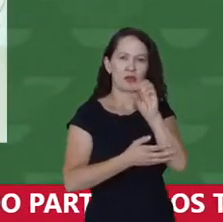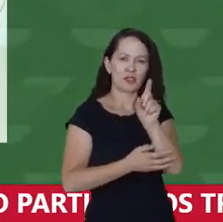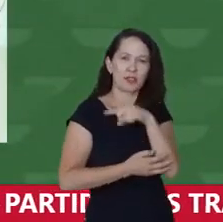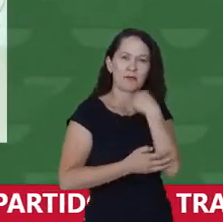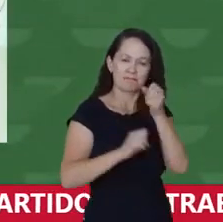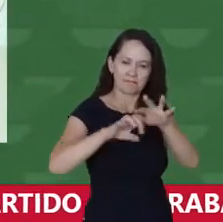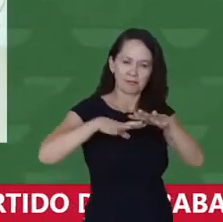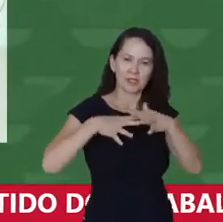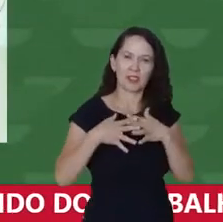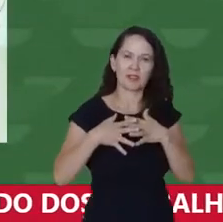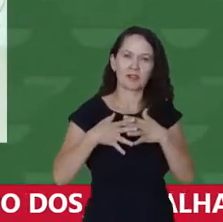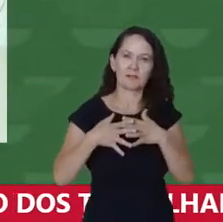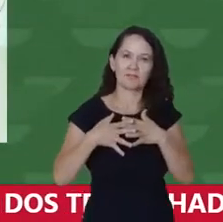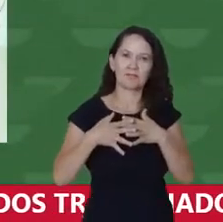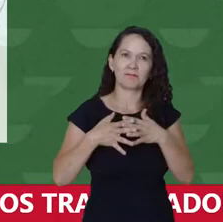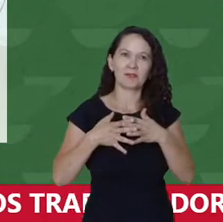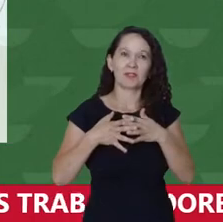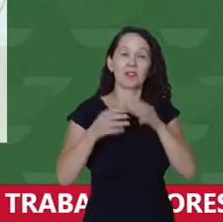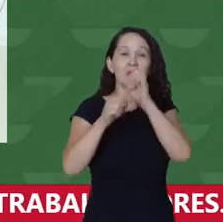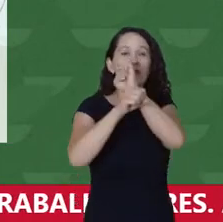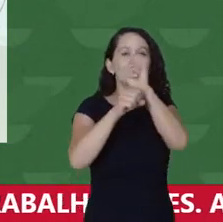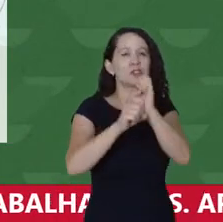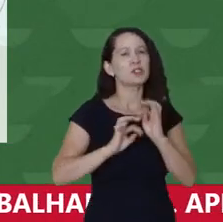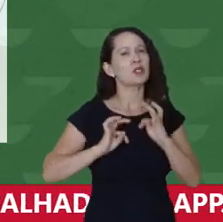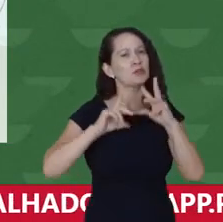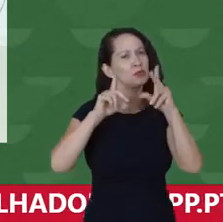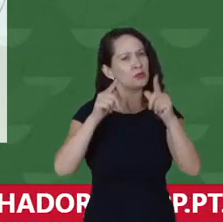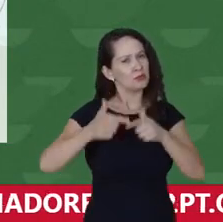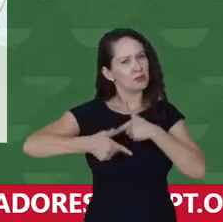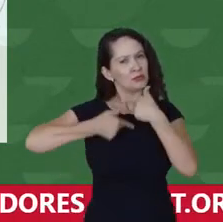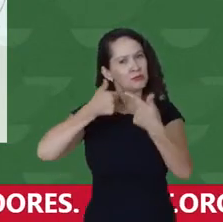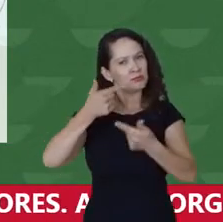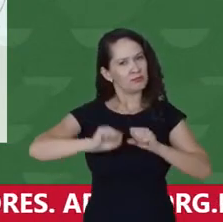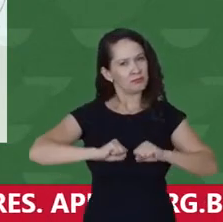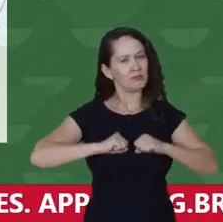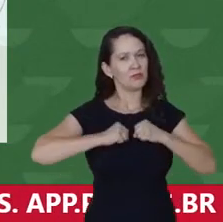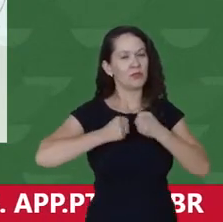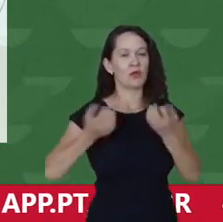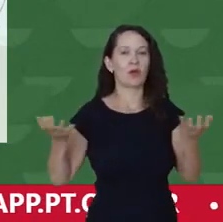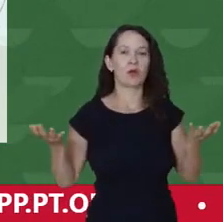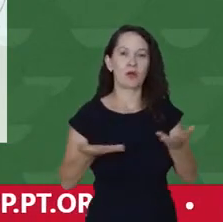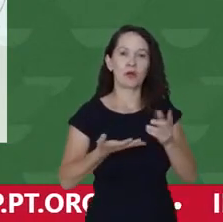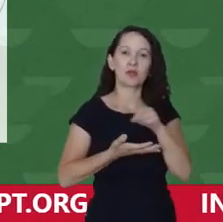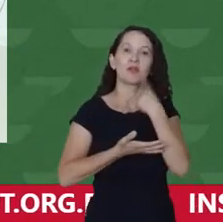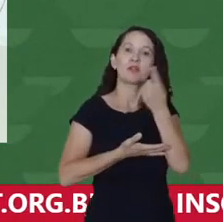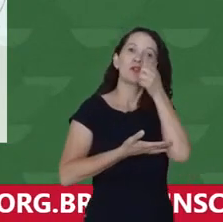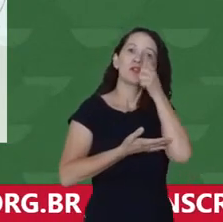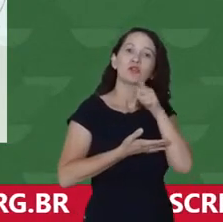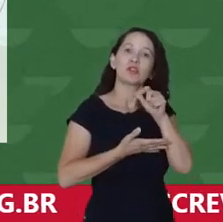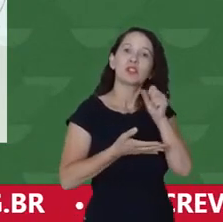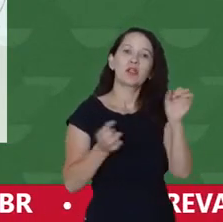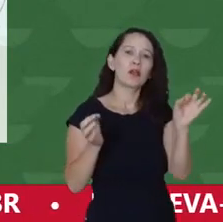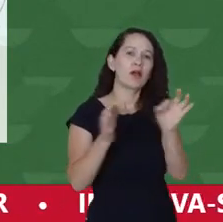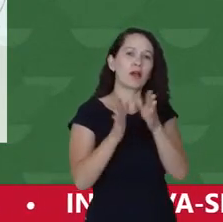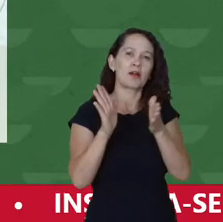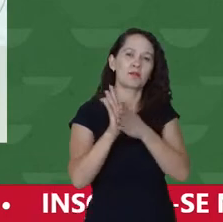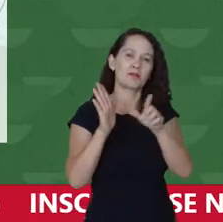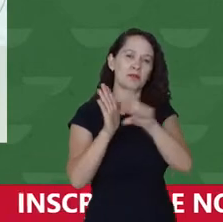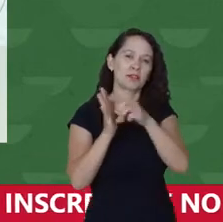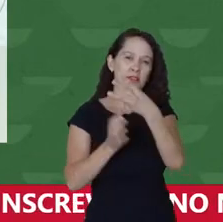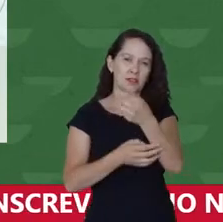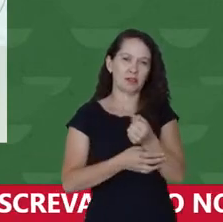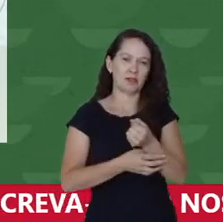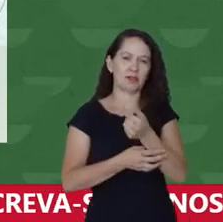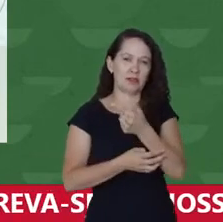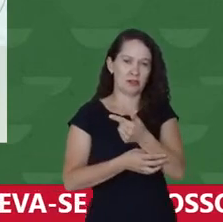nossa bancada, inspire, né, o Estado todo a um trabalho intensivo agora para a gente poder derrotar essa PEC 32, mas não